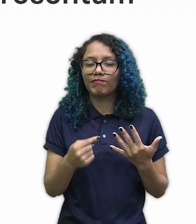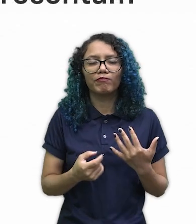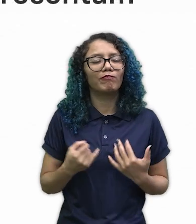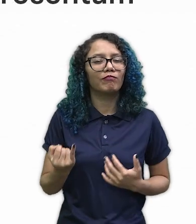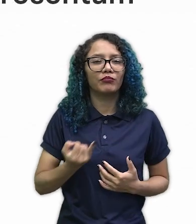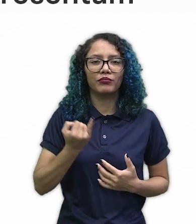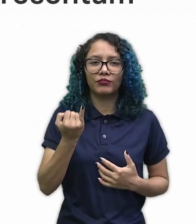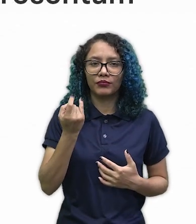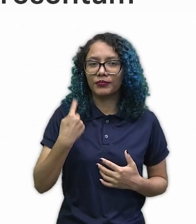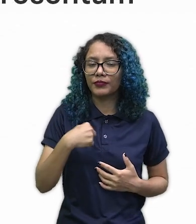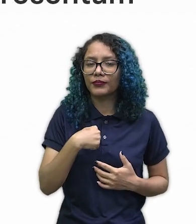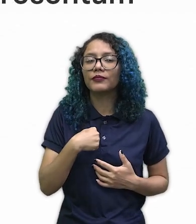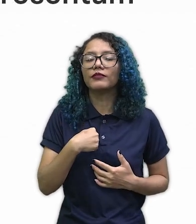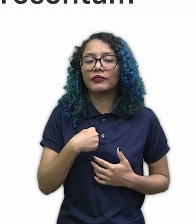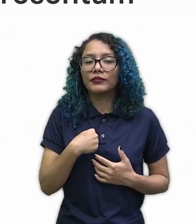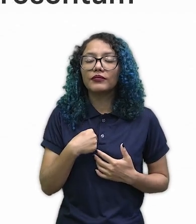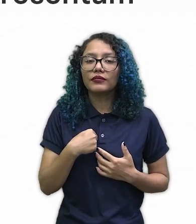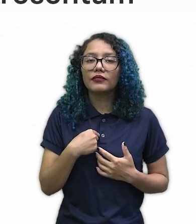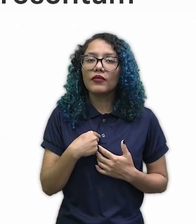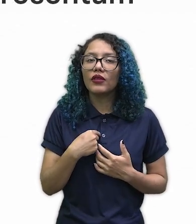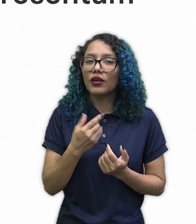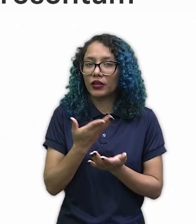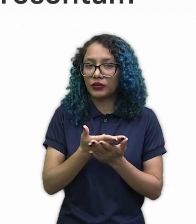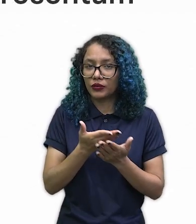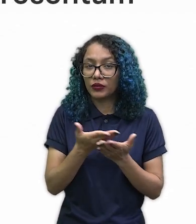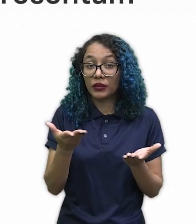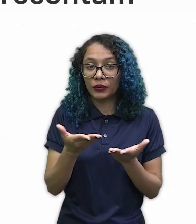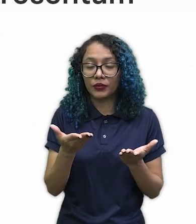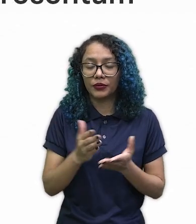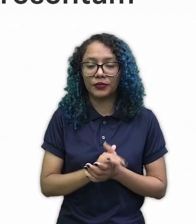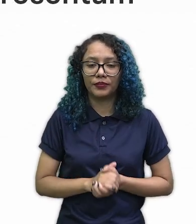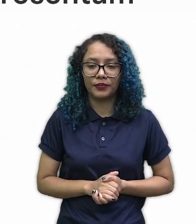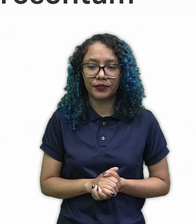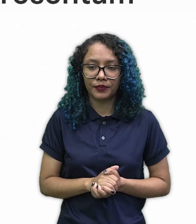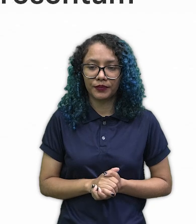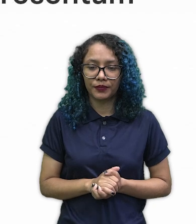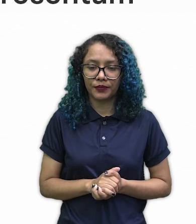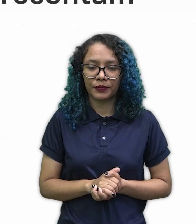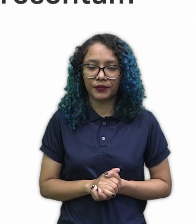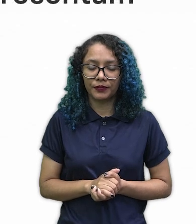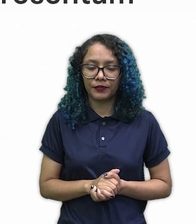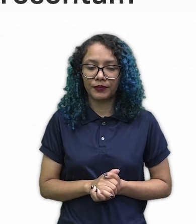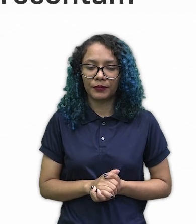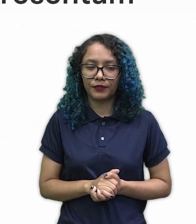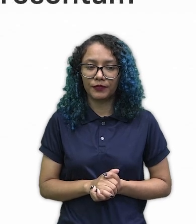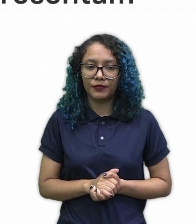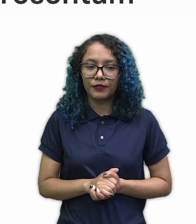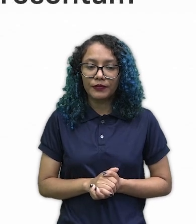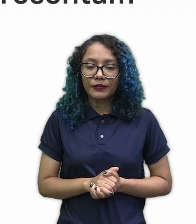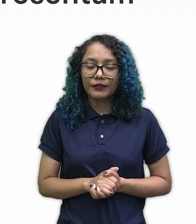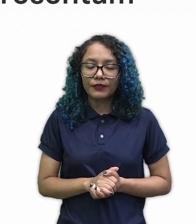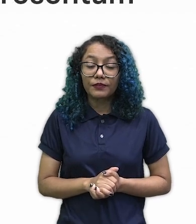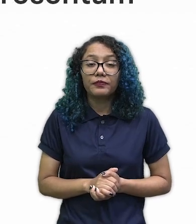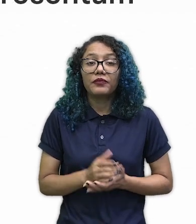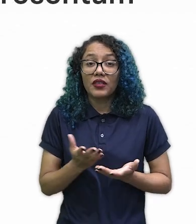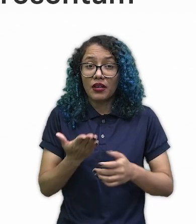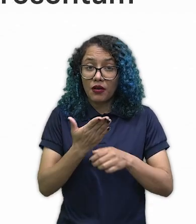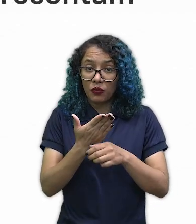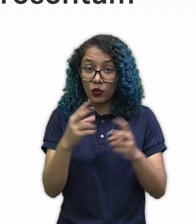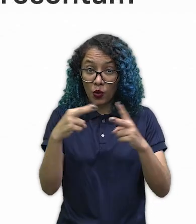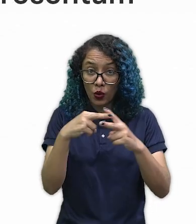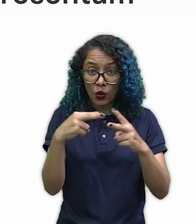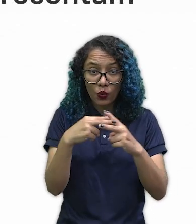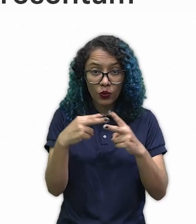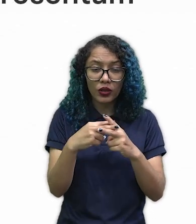para a gente trabalhar aqui nessa explicação. A gente percebe que as práticas corporais